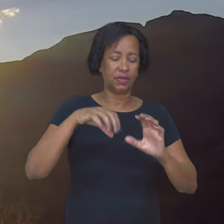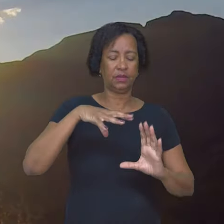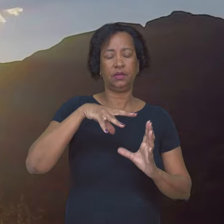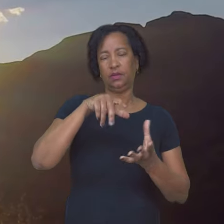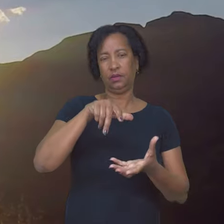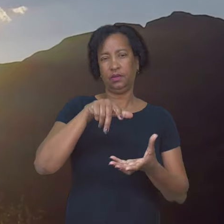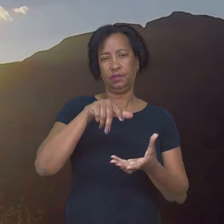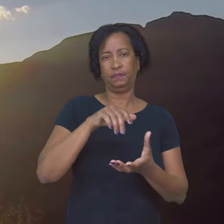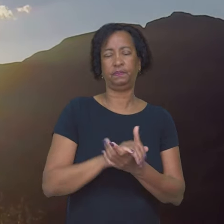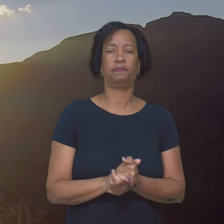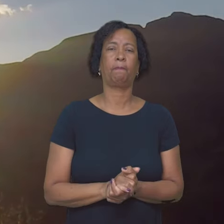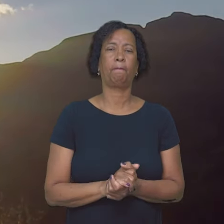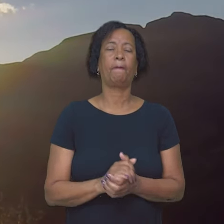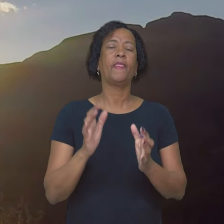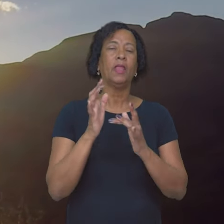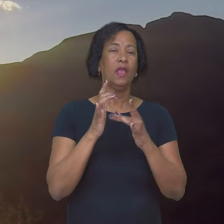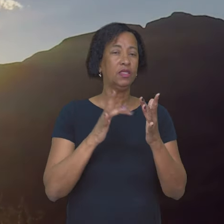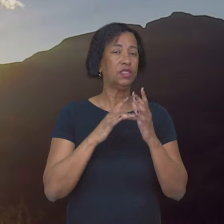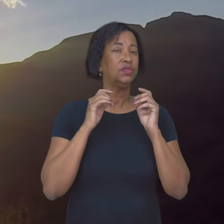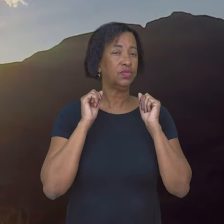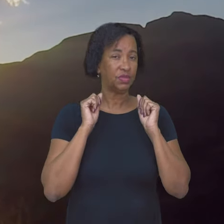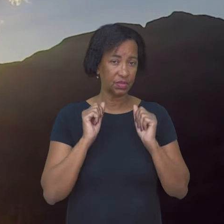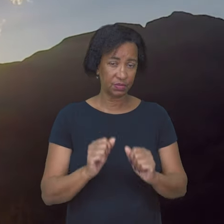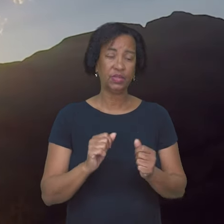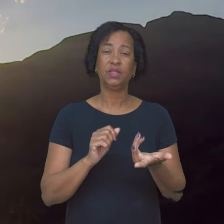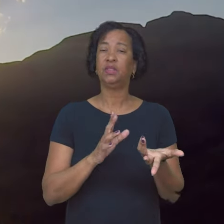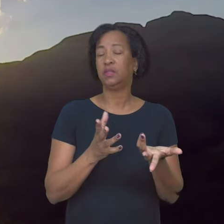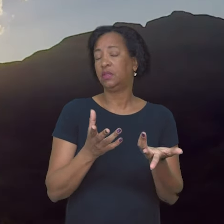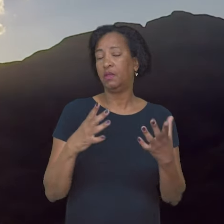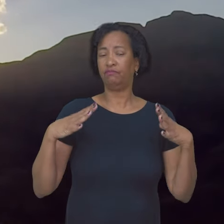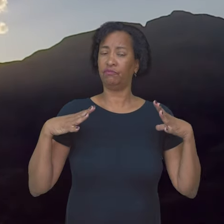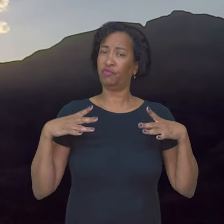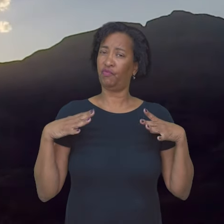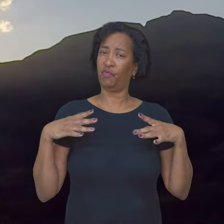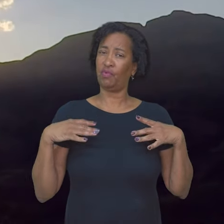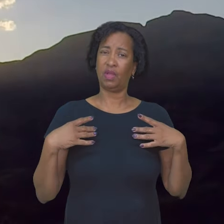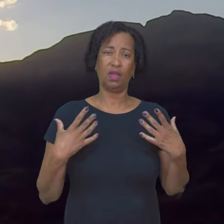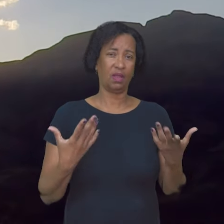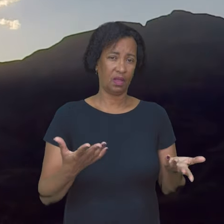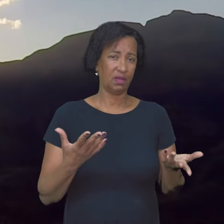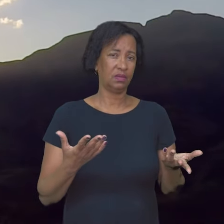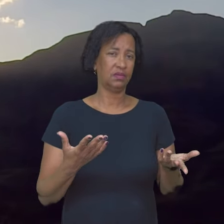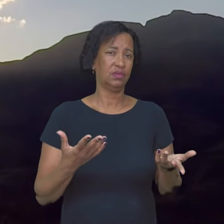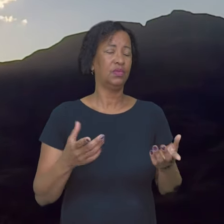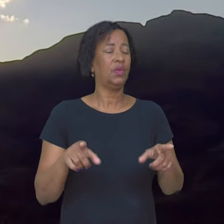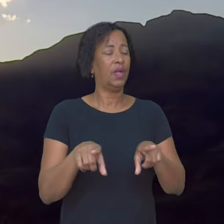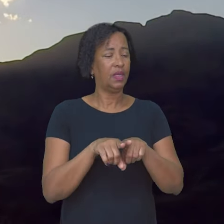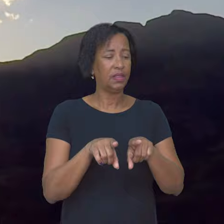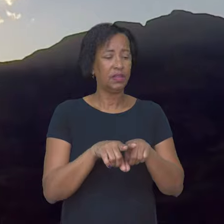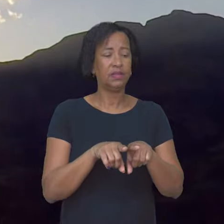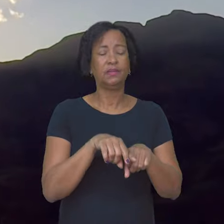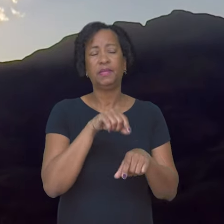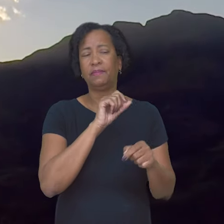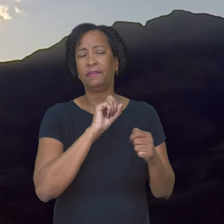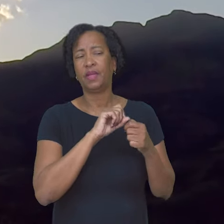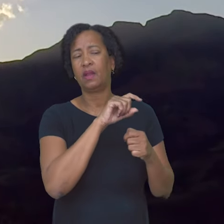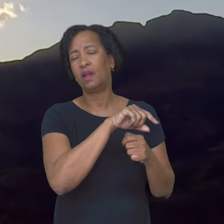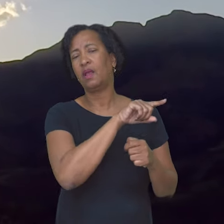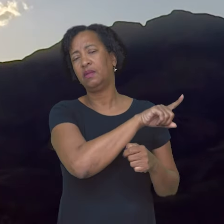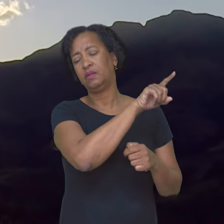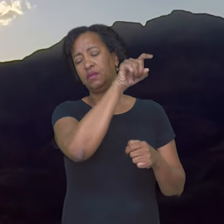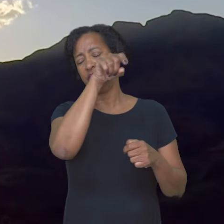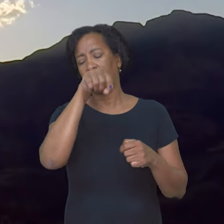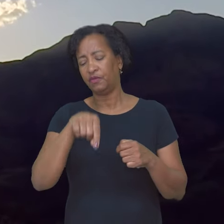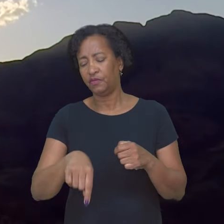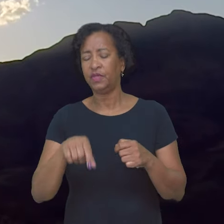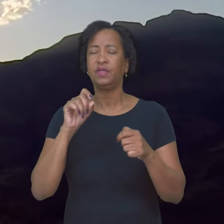terra Jesus poderia ter tirado um dia de folga no céu e dado uma folga a todos os seus AF fazeres por lá e vindo Executar a sua